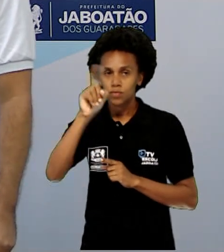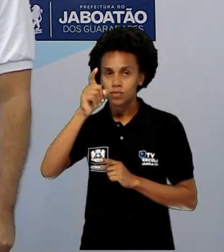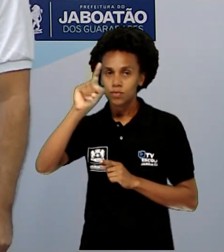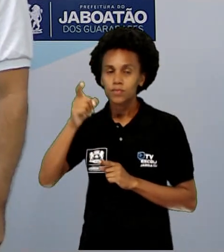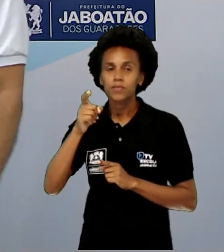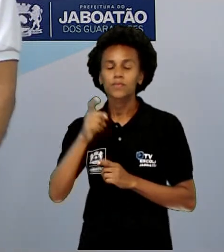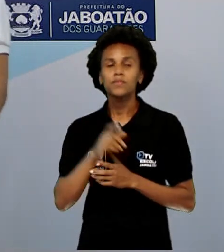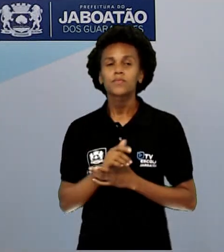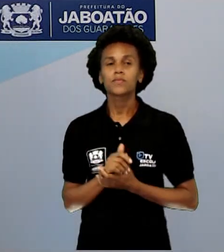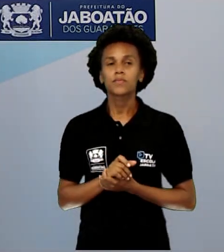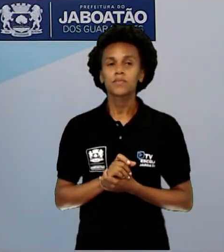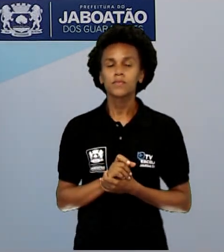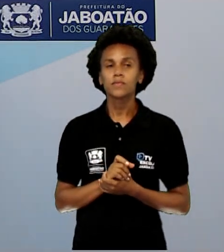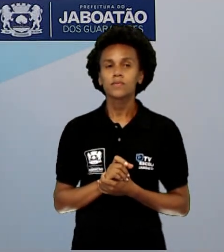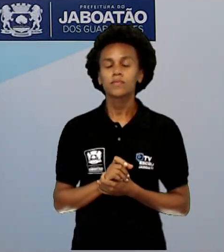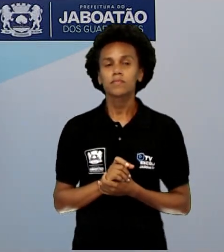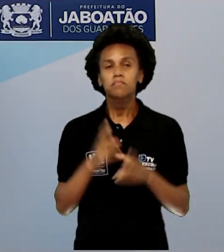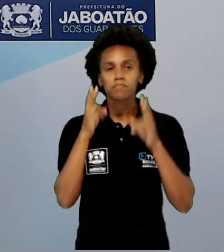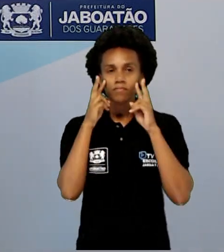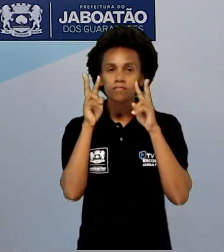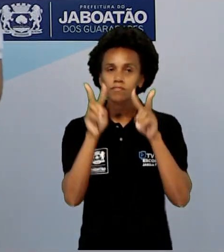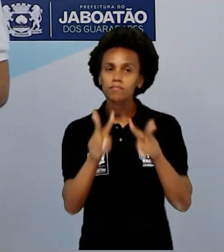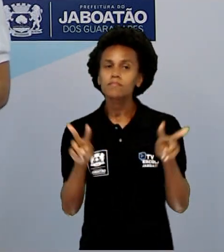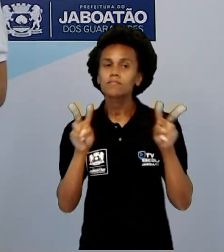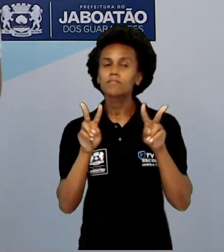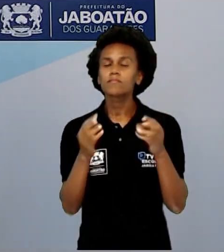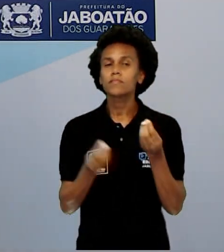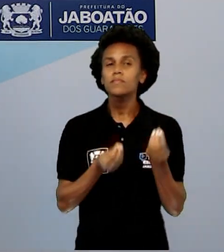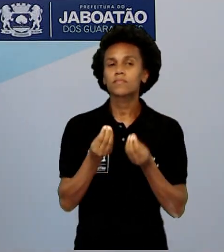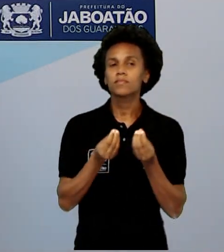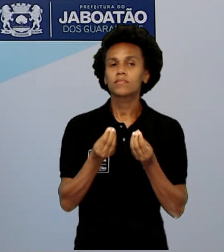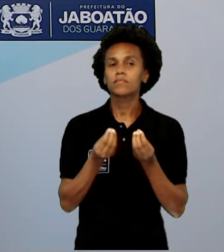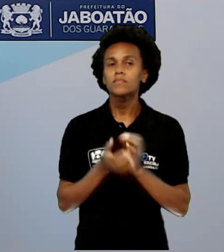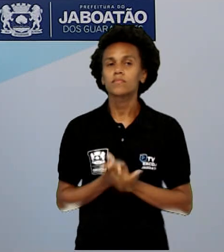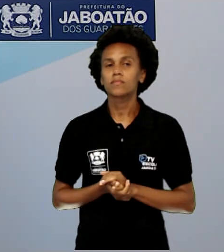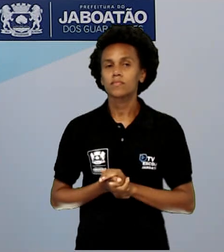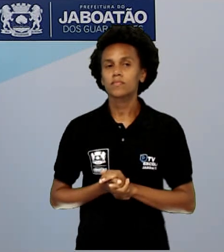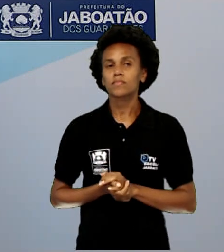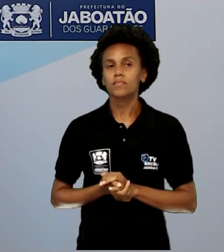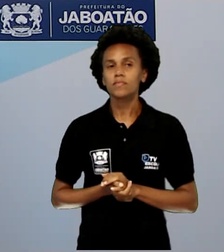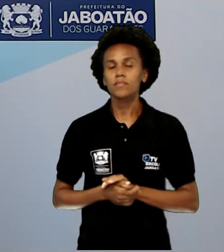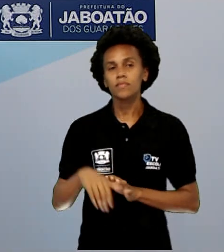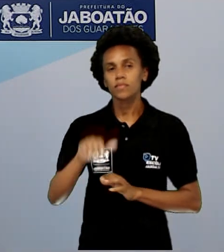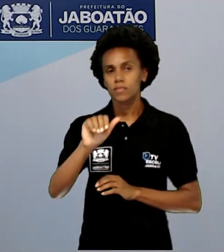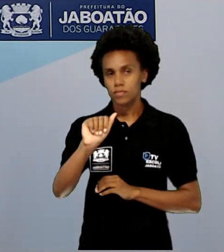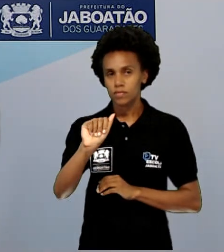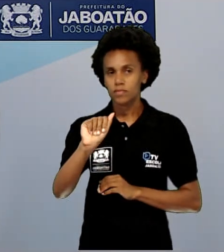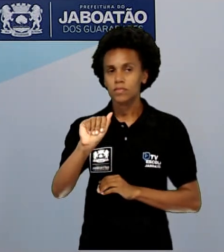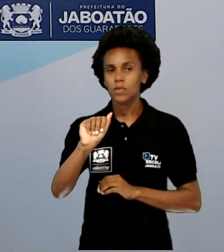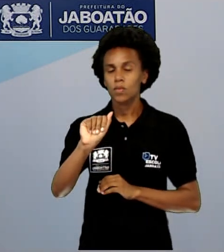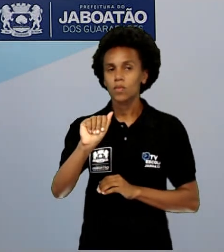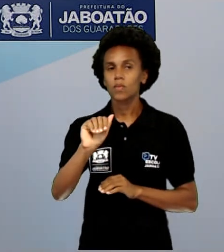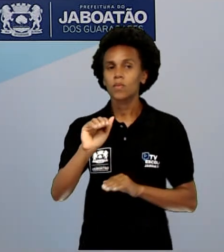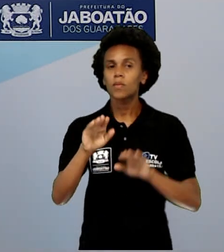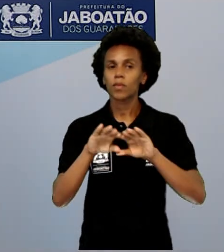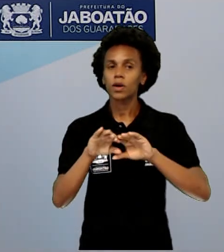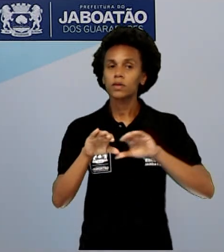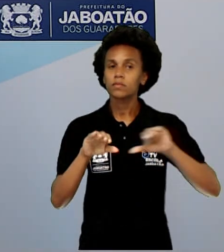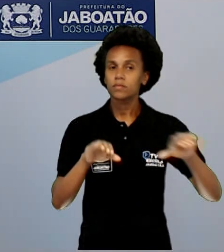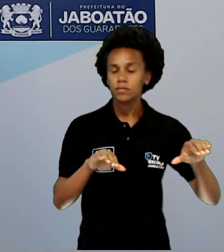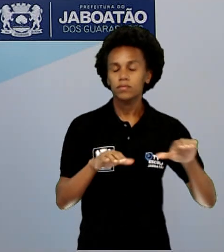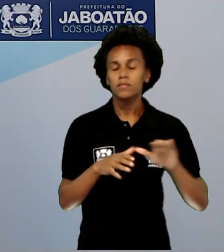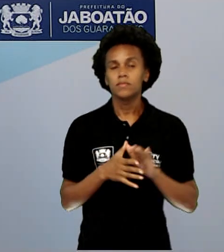E aí, observa, pessoal, como ficou. O A eu coloquei aqui separadamente, tá? Como esse